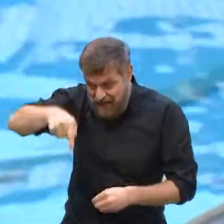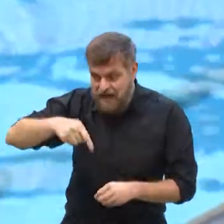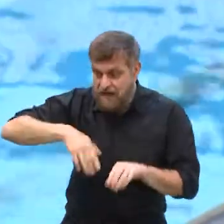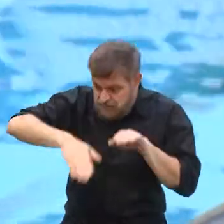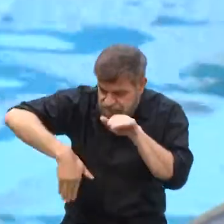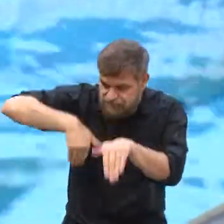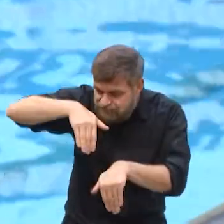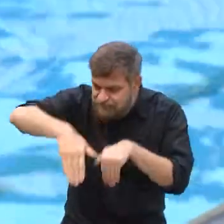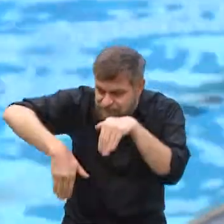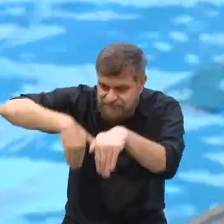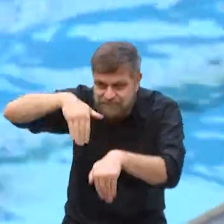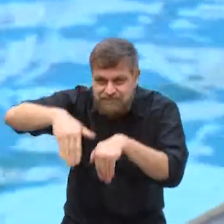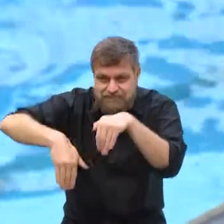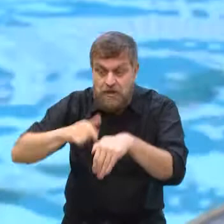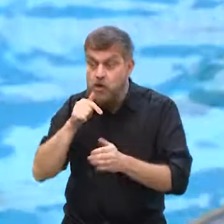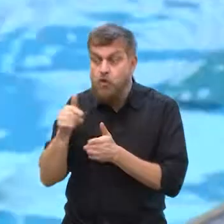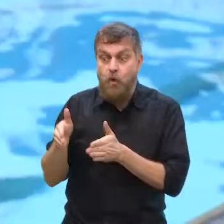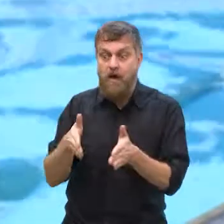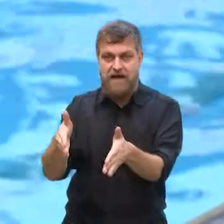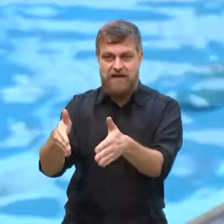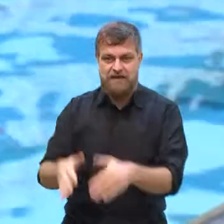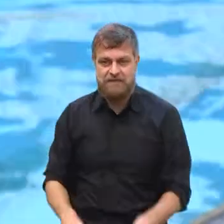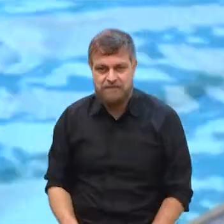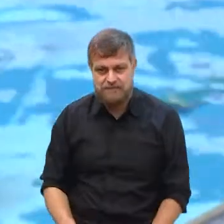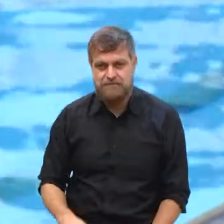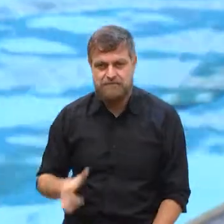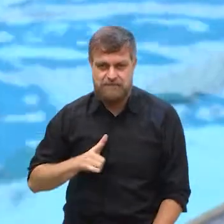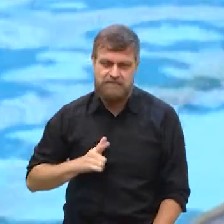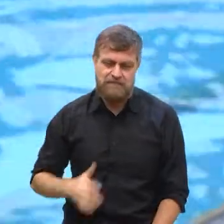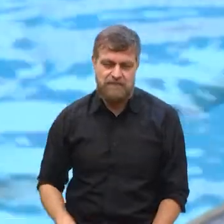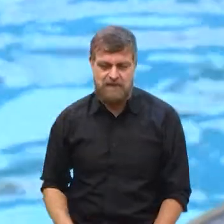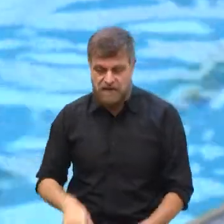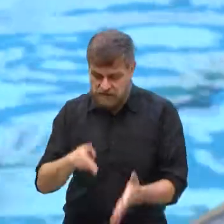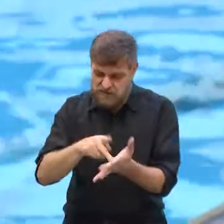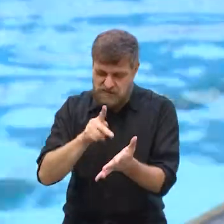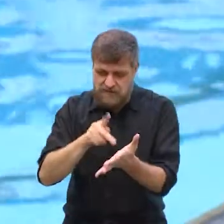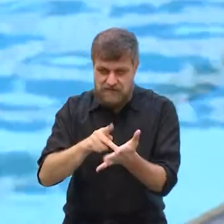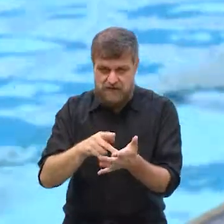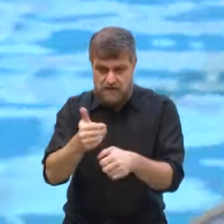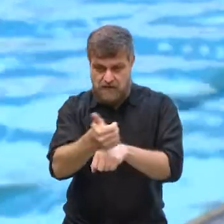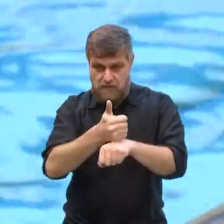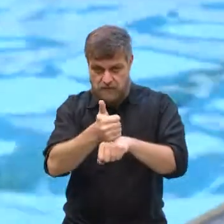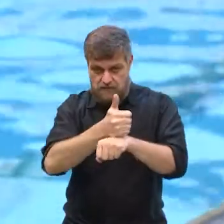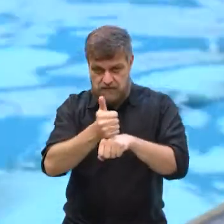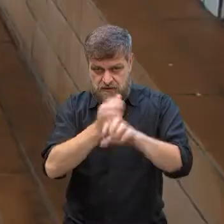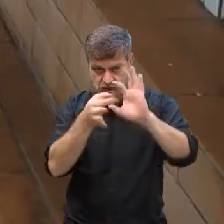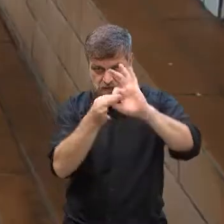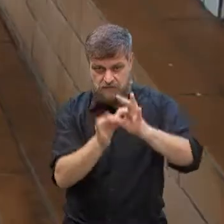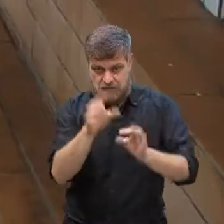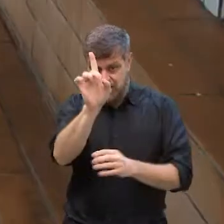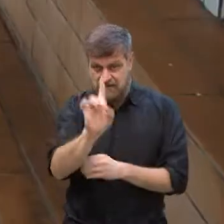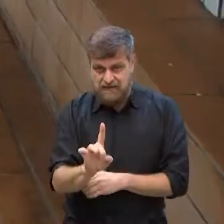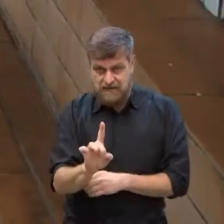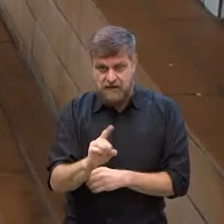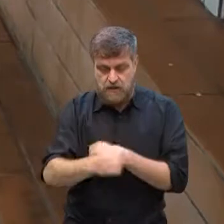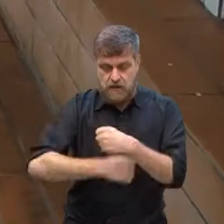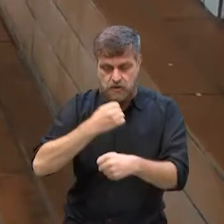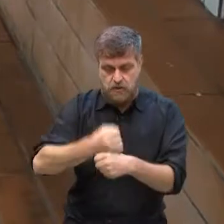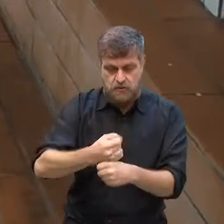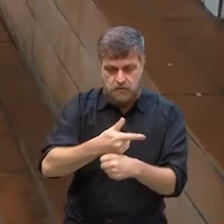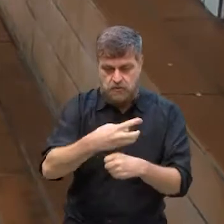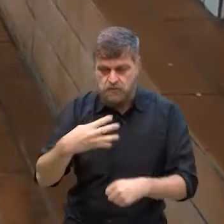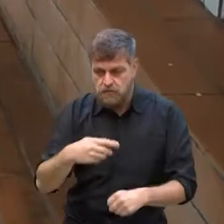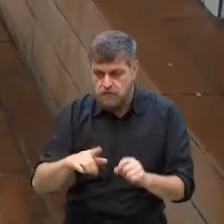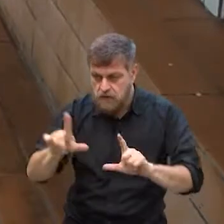Tá. Mas, brincadeiras à parte, a natação mesmo paralímpica, né? Foi em 2004, quando eu pude assistir